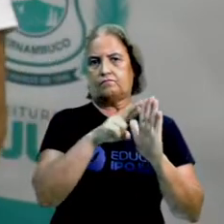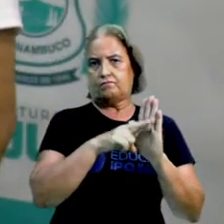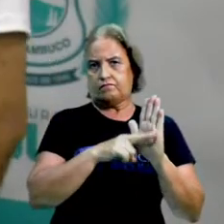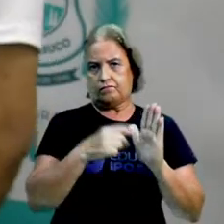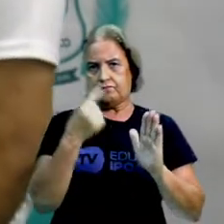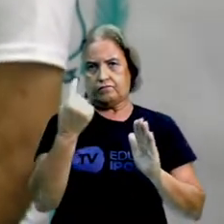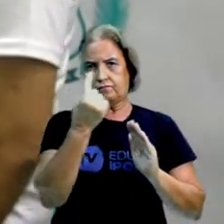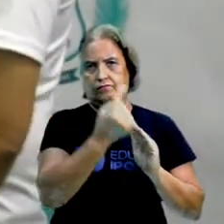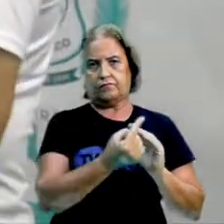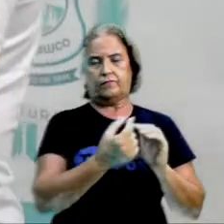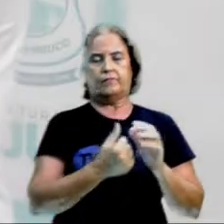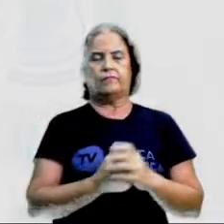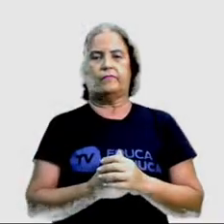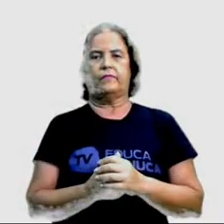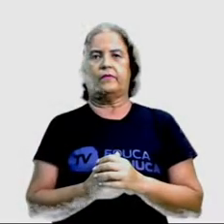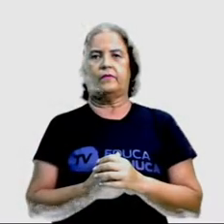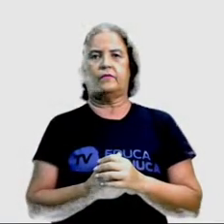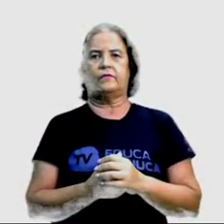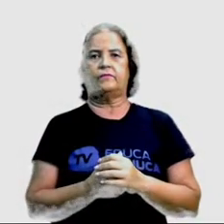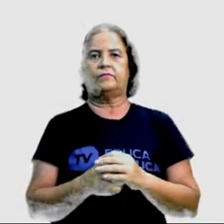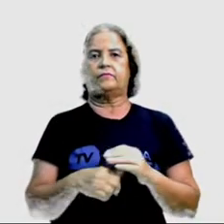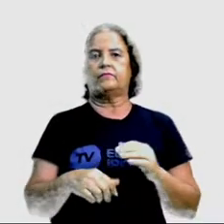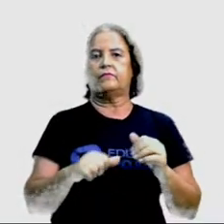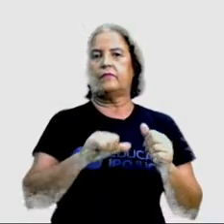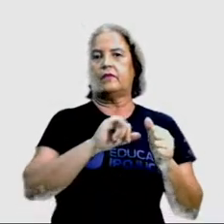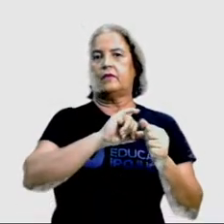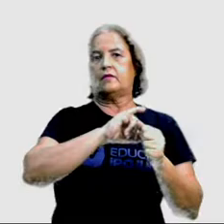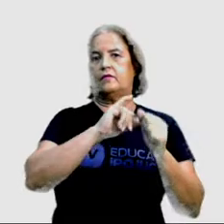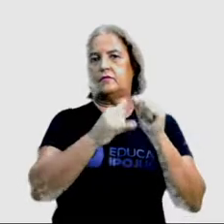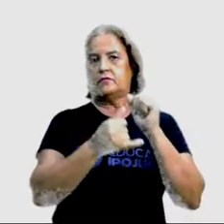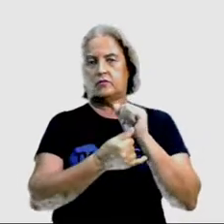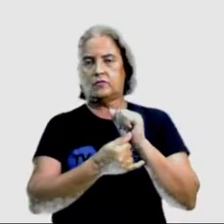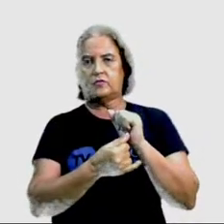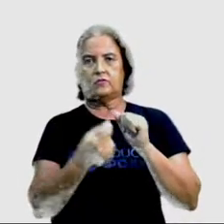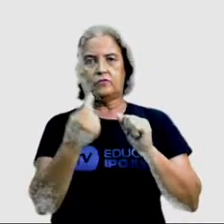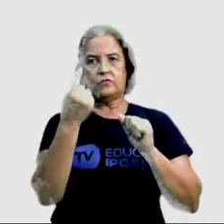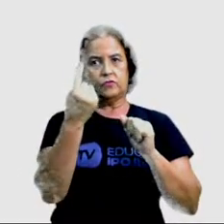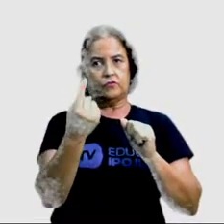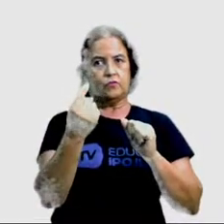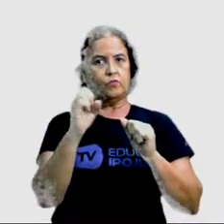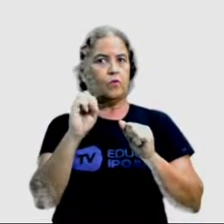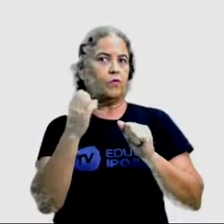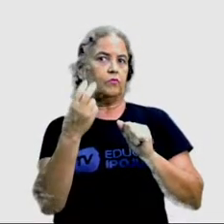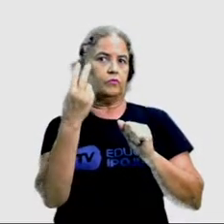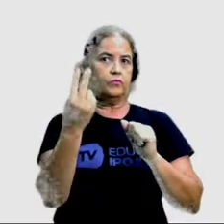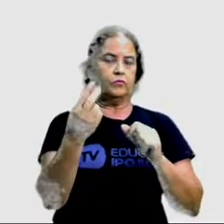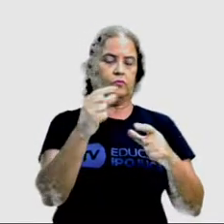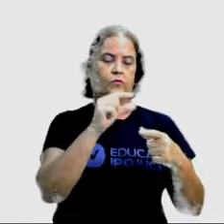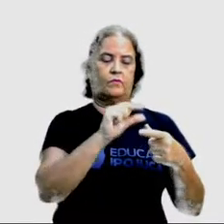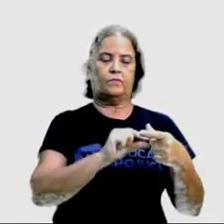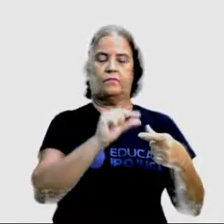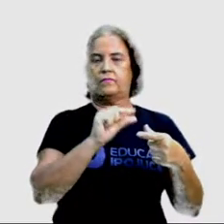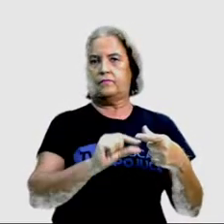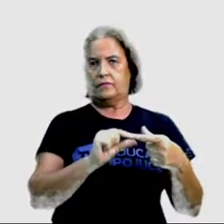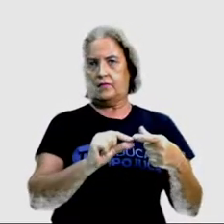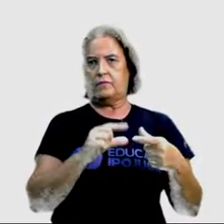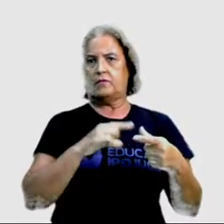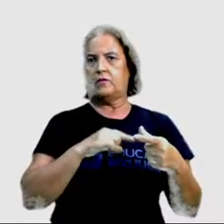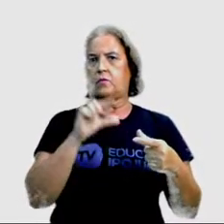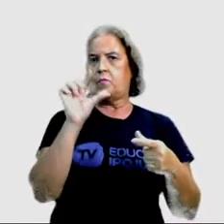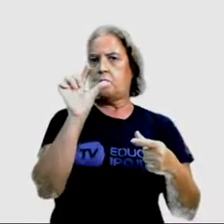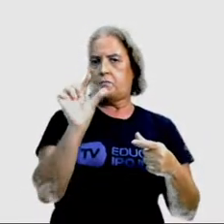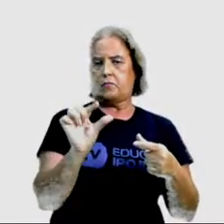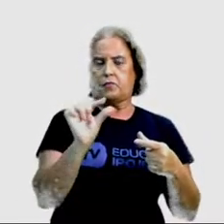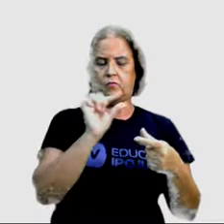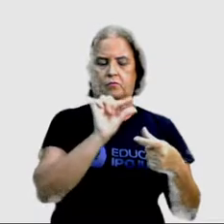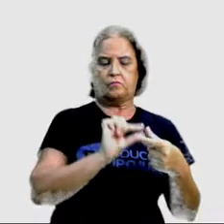bom? Vamos lá! Adjetivos de uma ou duas sílabas possuem poucos caracteres,